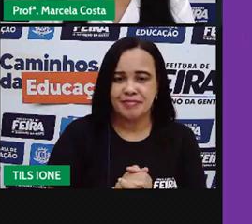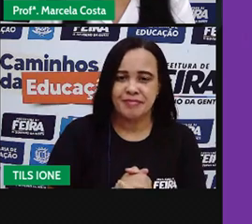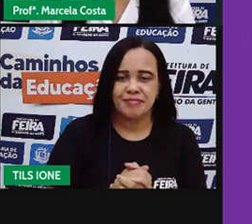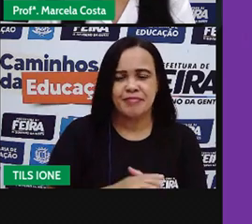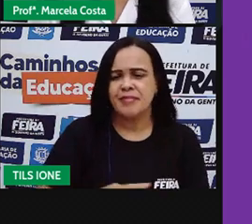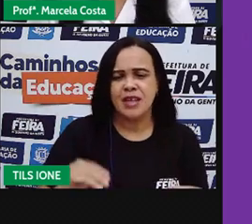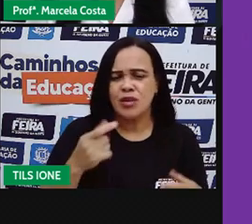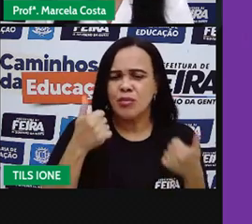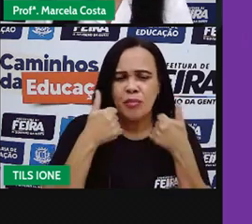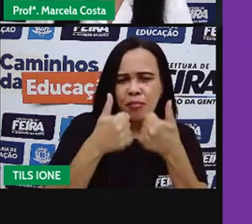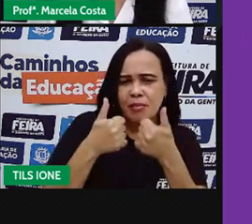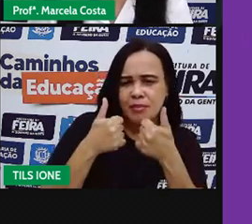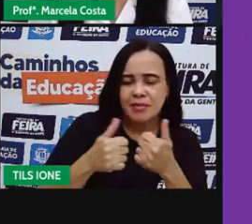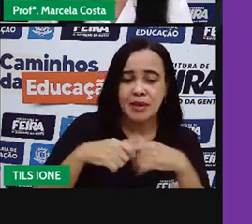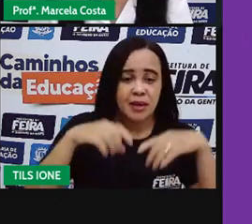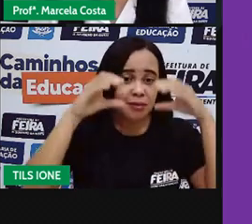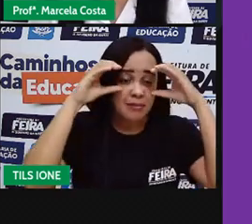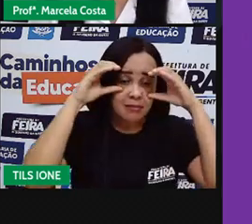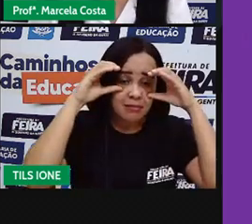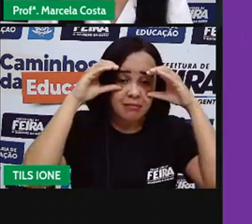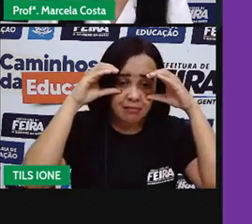Tudo bem ter que usar óculos.